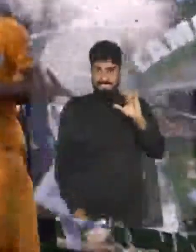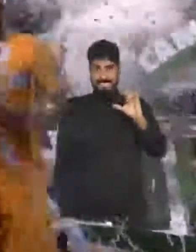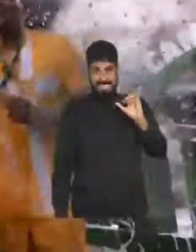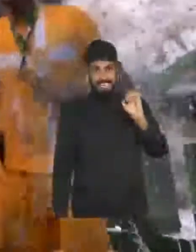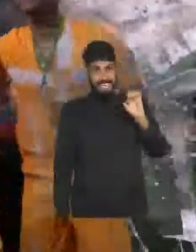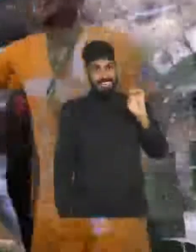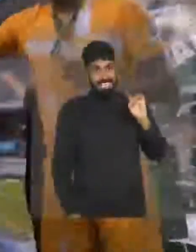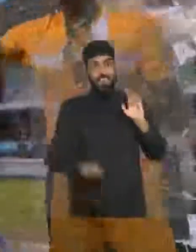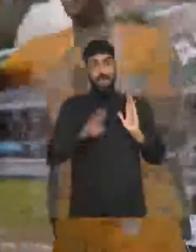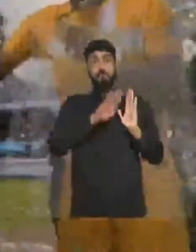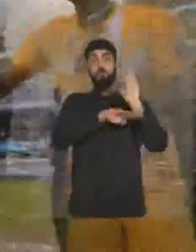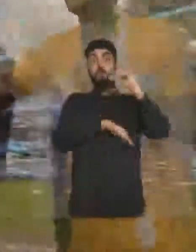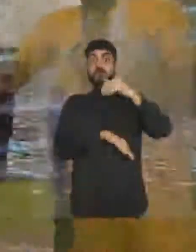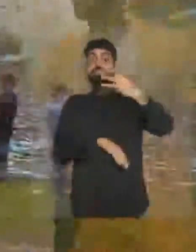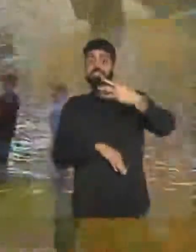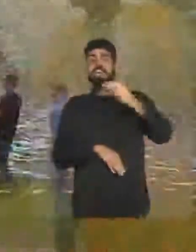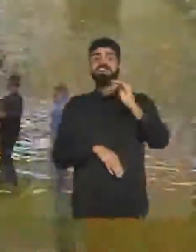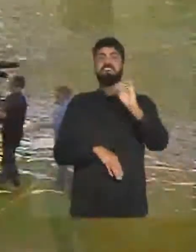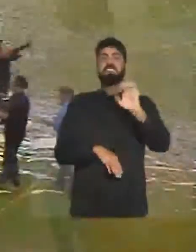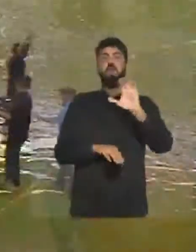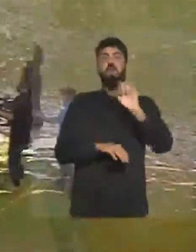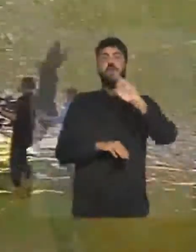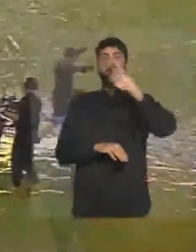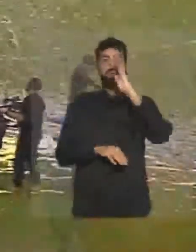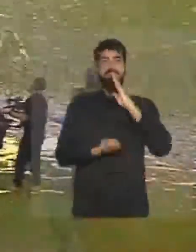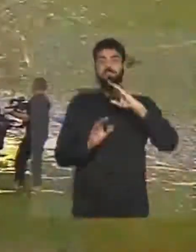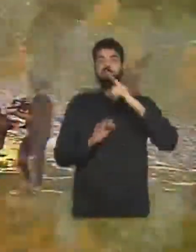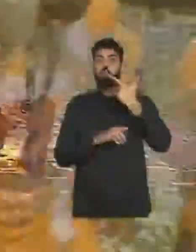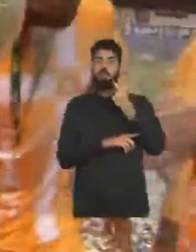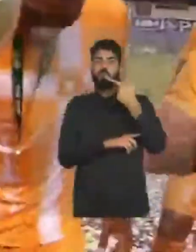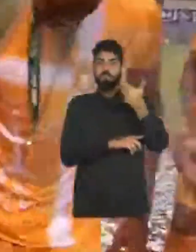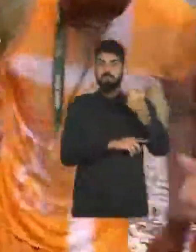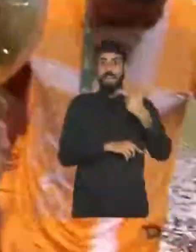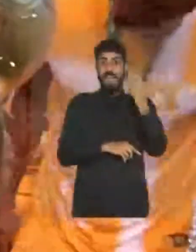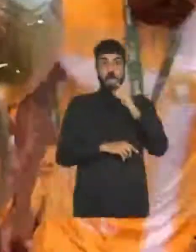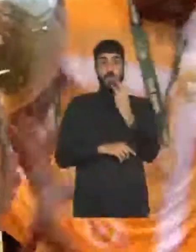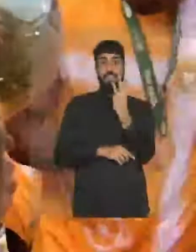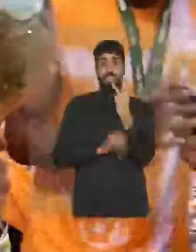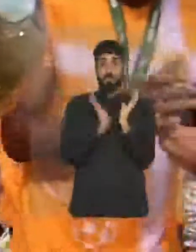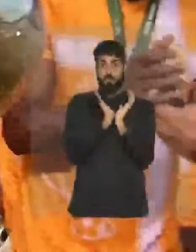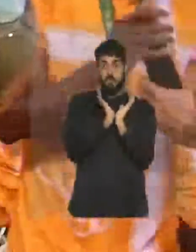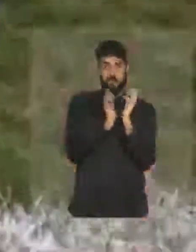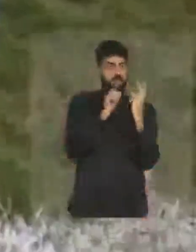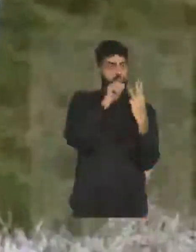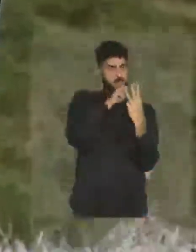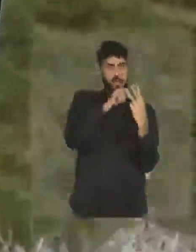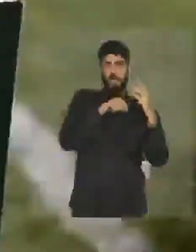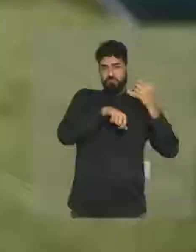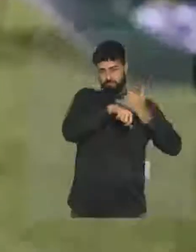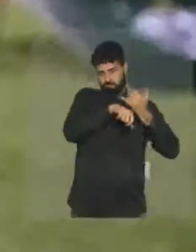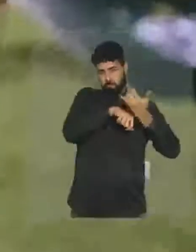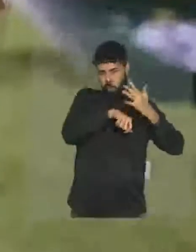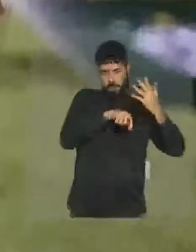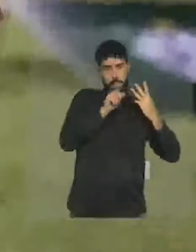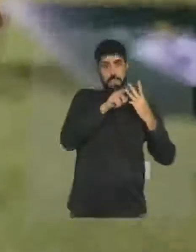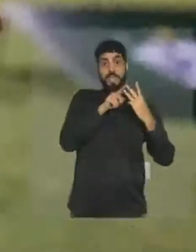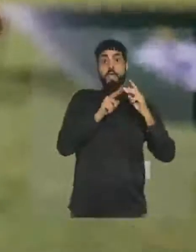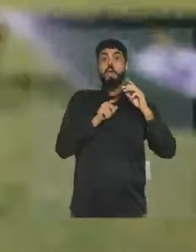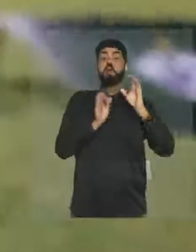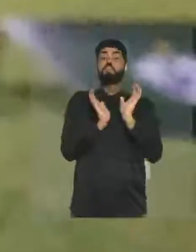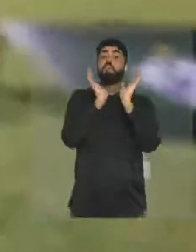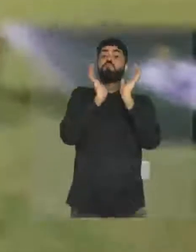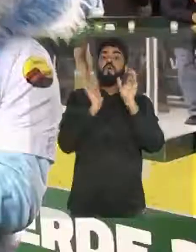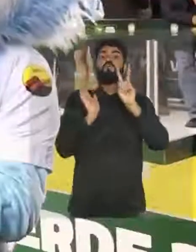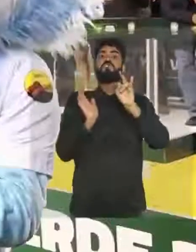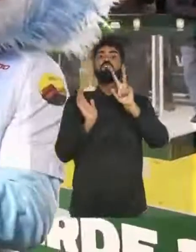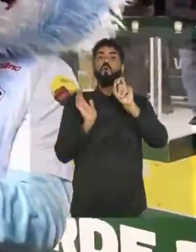do Brasil de 2021. O clube ficou com 3 troféus, o considerado tradicional, o troféu vivo, feito de material